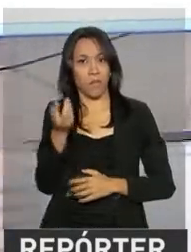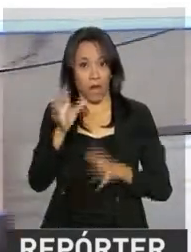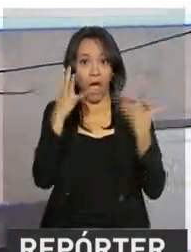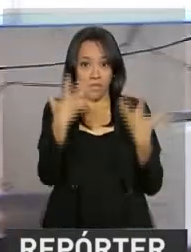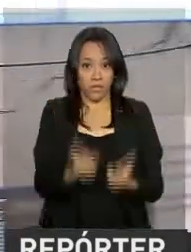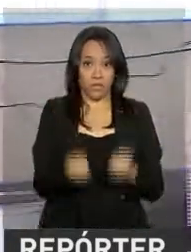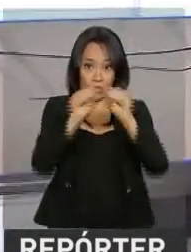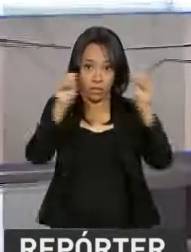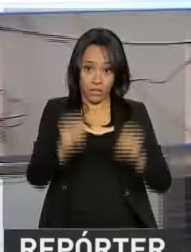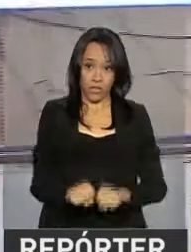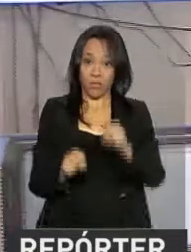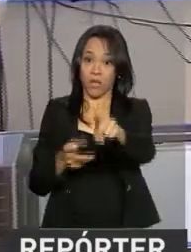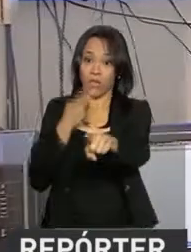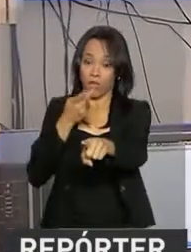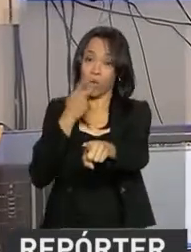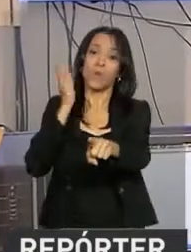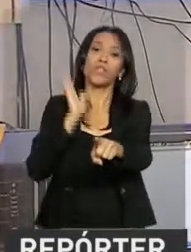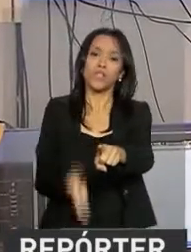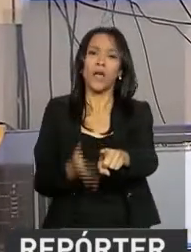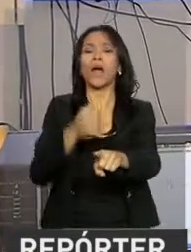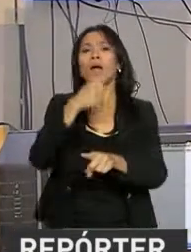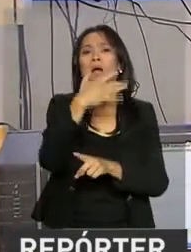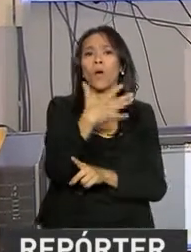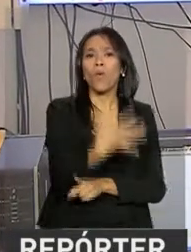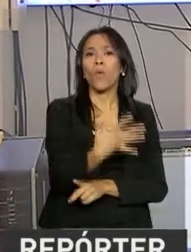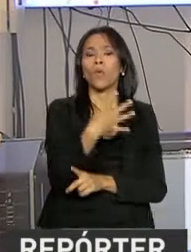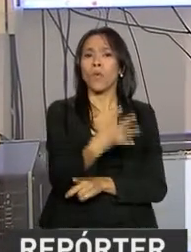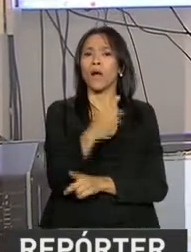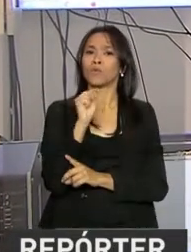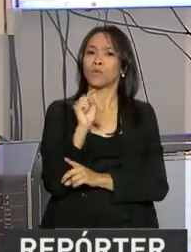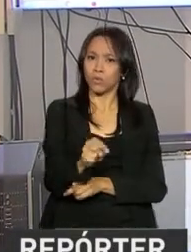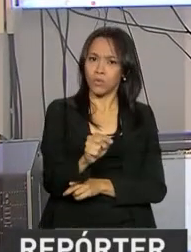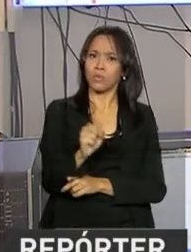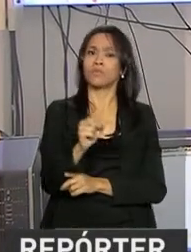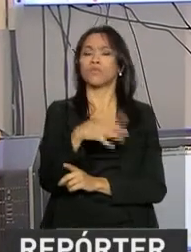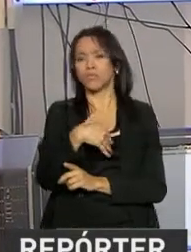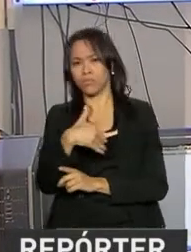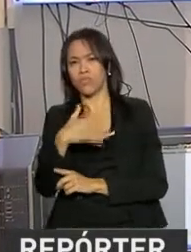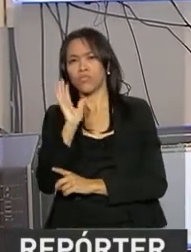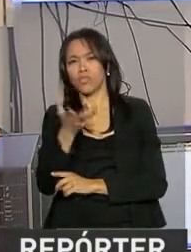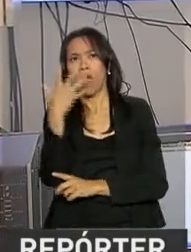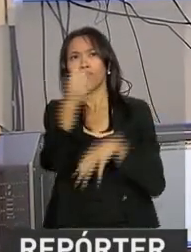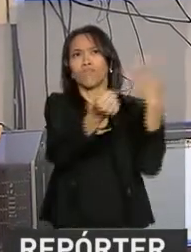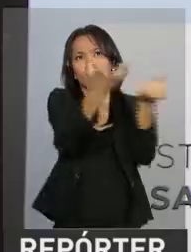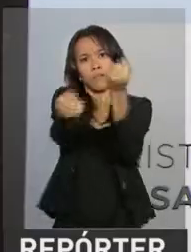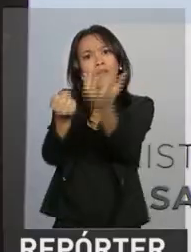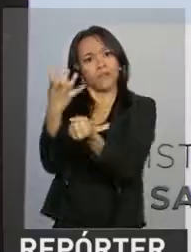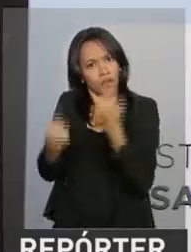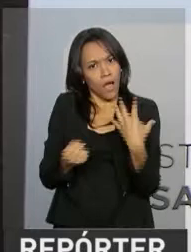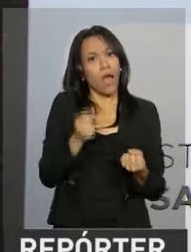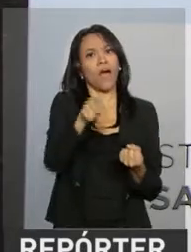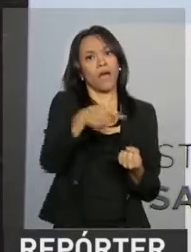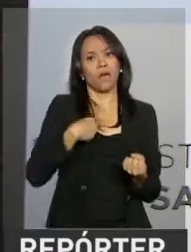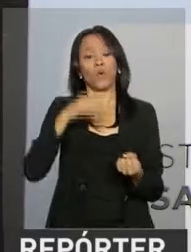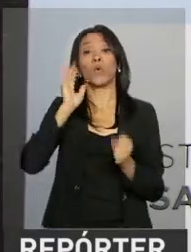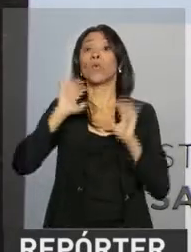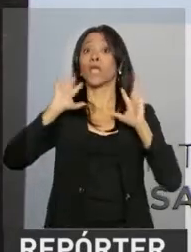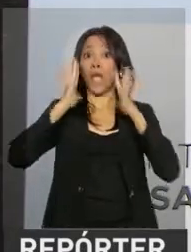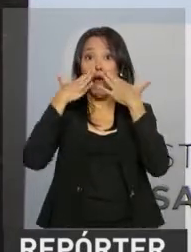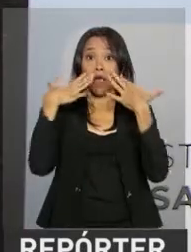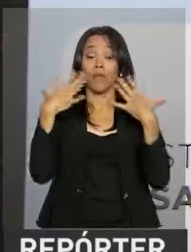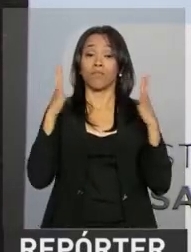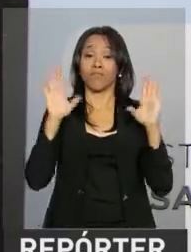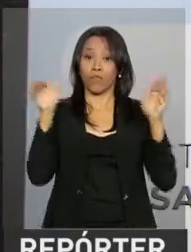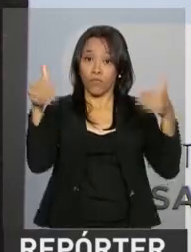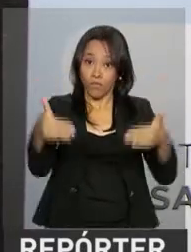ricardo barros 4.400 municípios responderam ao chamado do governo federal que nós queremos saber